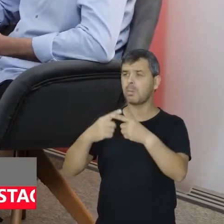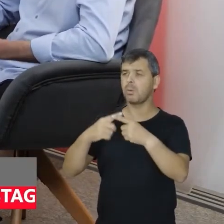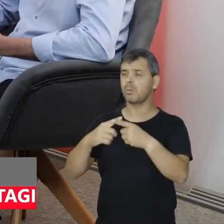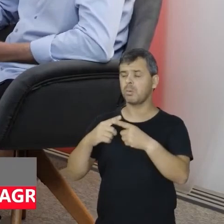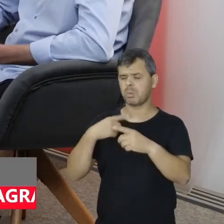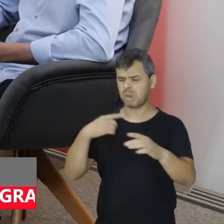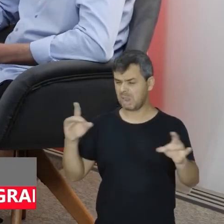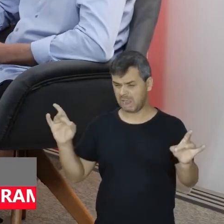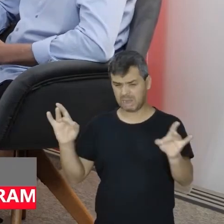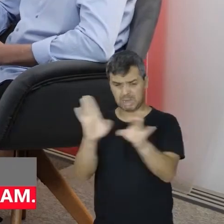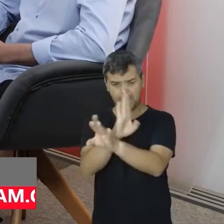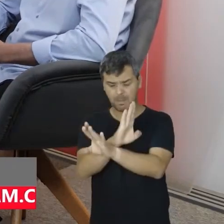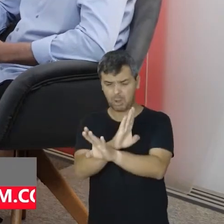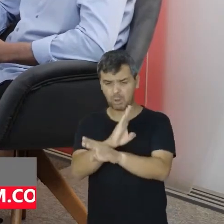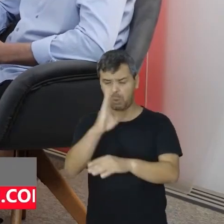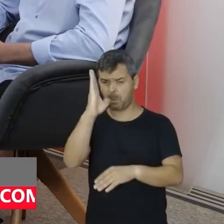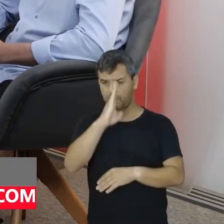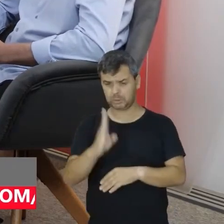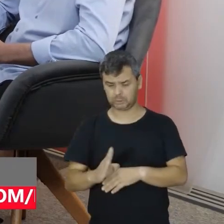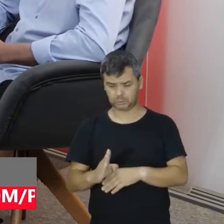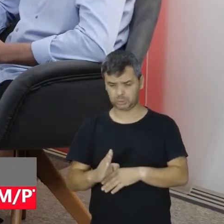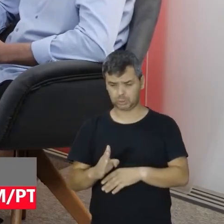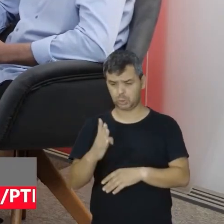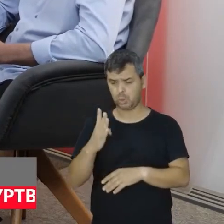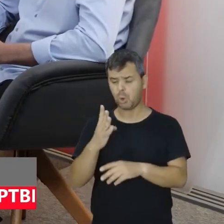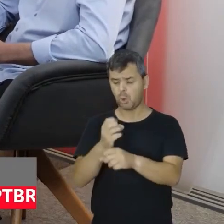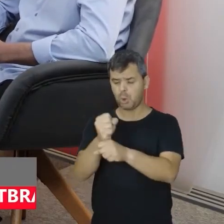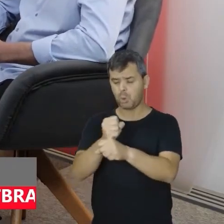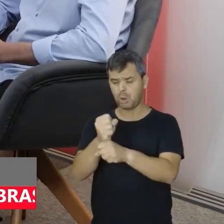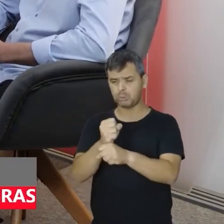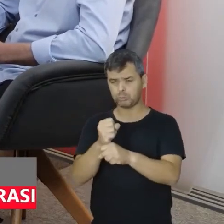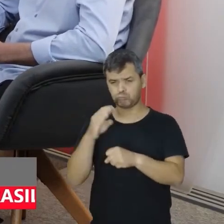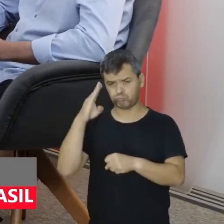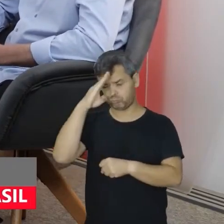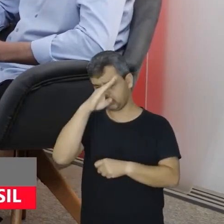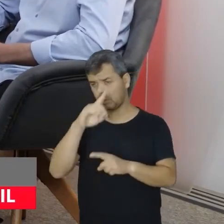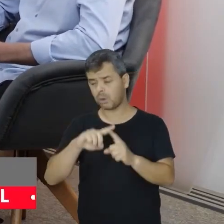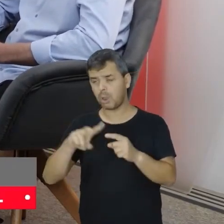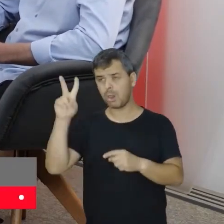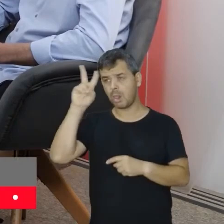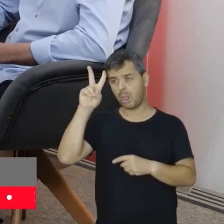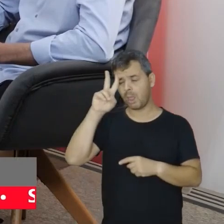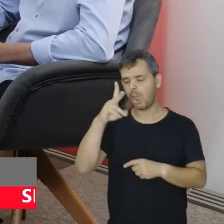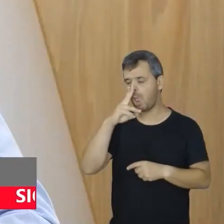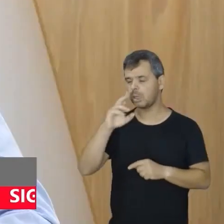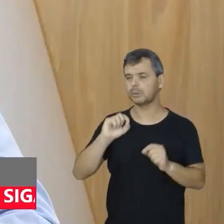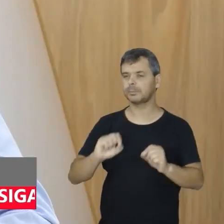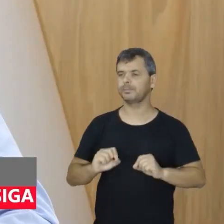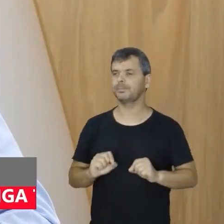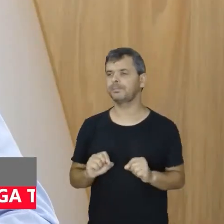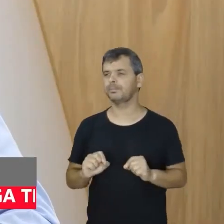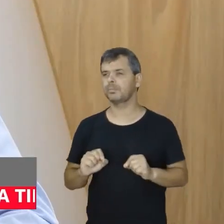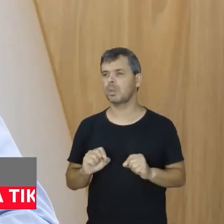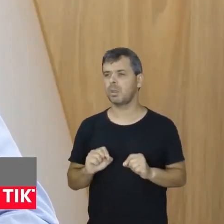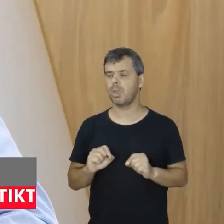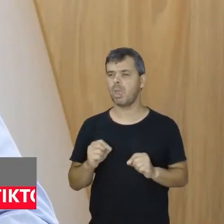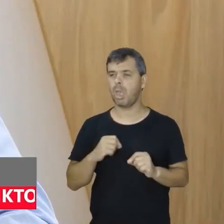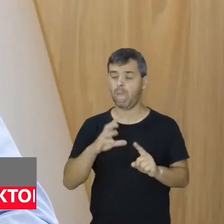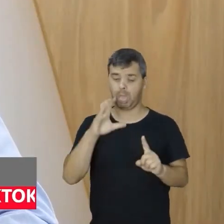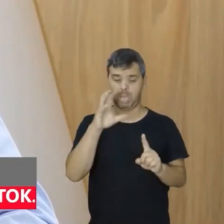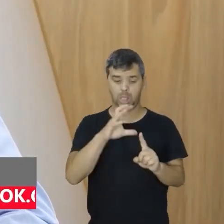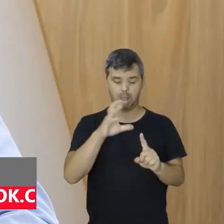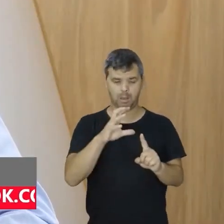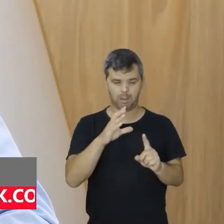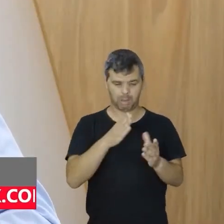eles destruíram o país nesses 4 anos de governo Bolsonaro. Então você lembrou bem, eu acho que há uma tentativa deles de estar